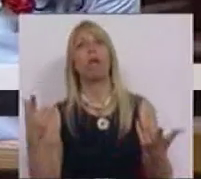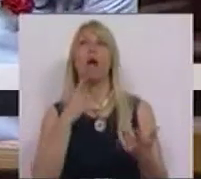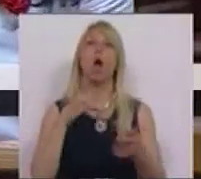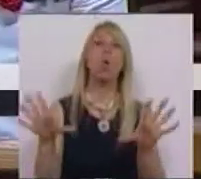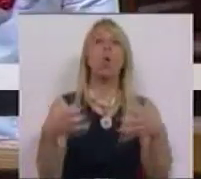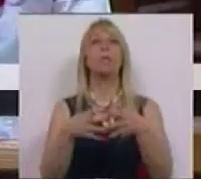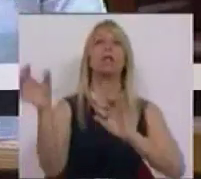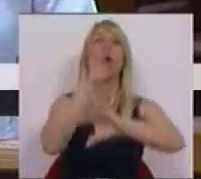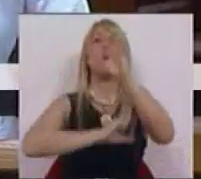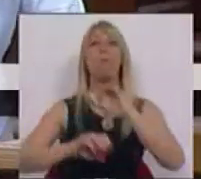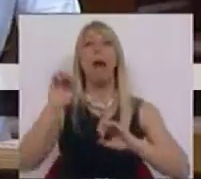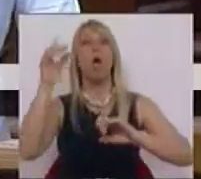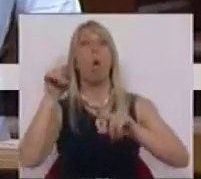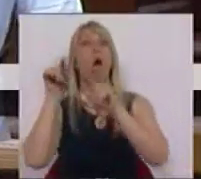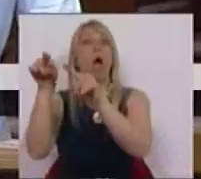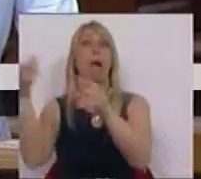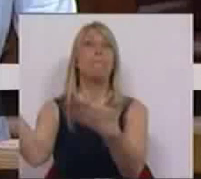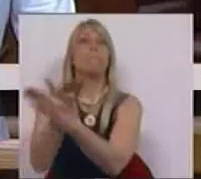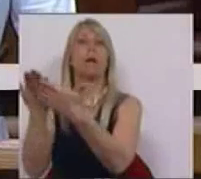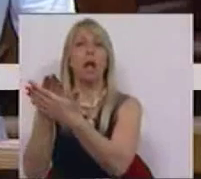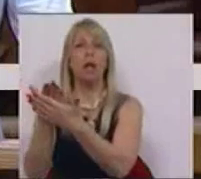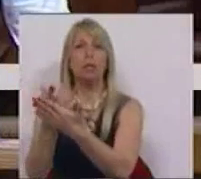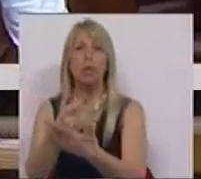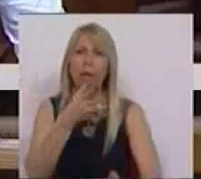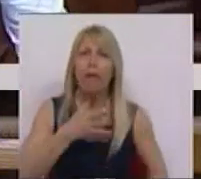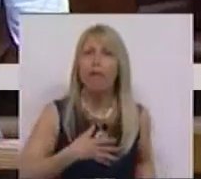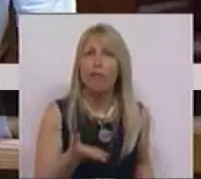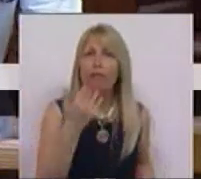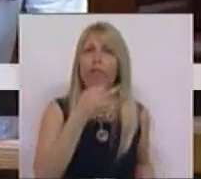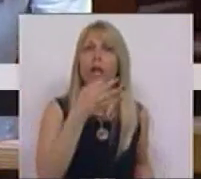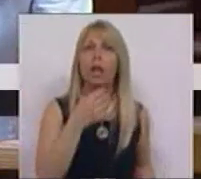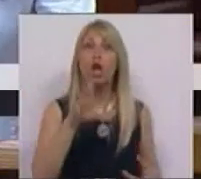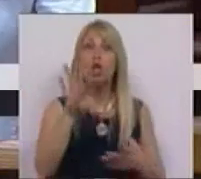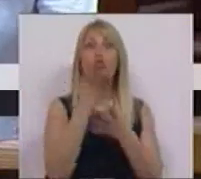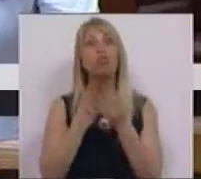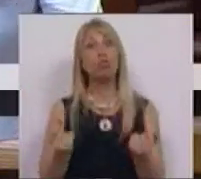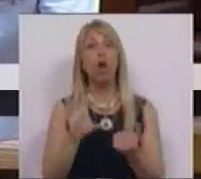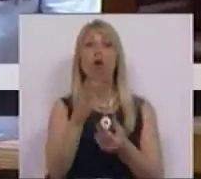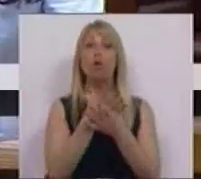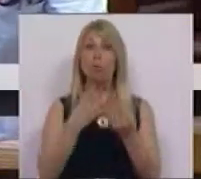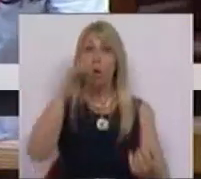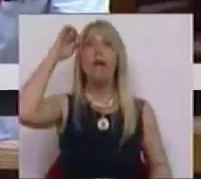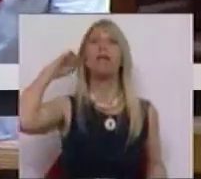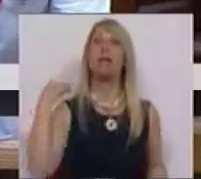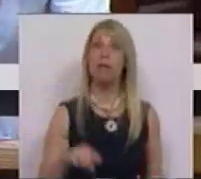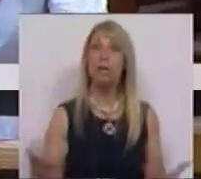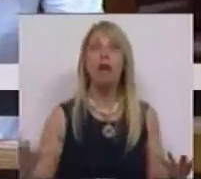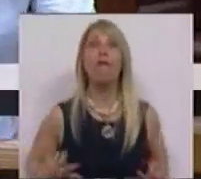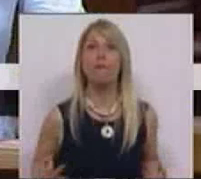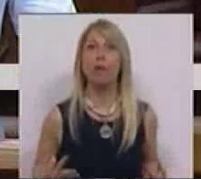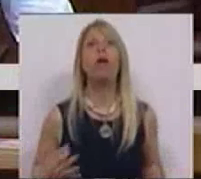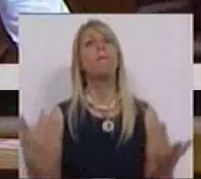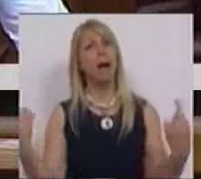os trovões dos mercados. Falem-nos de soluções. As soluções são difíceis, mas existem. A solução é